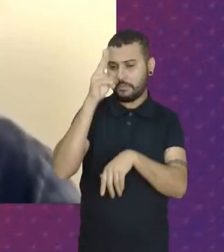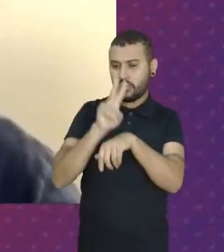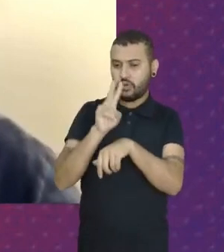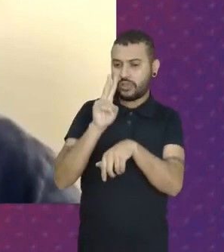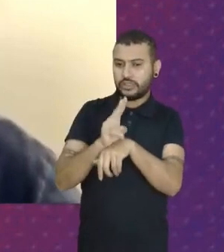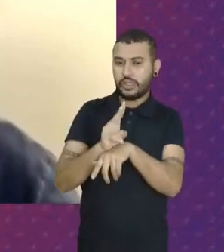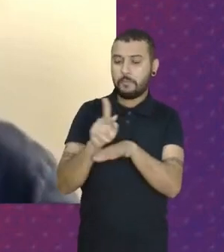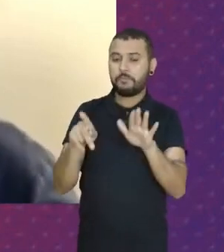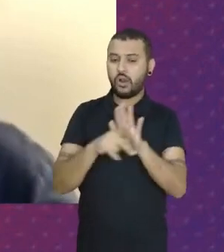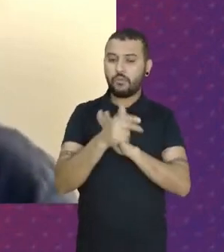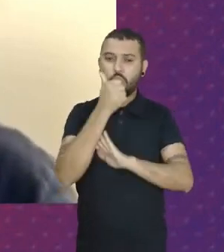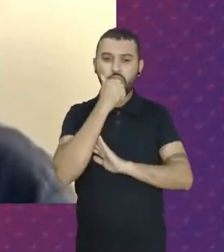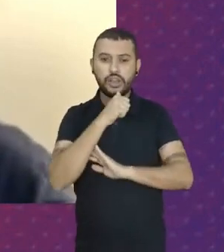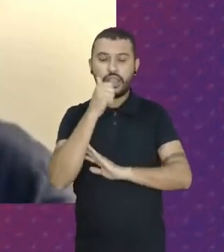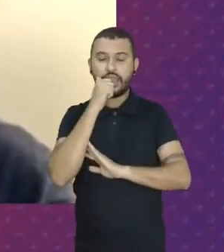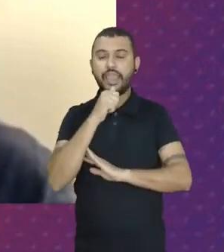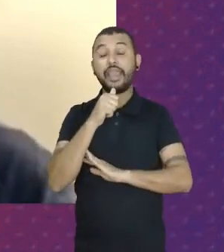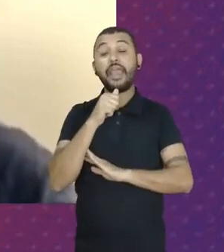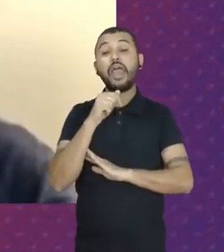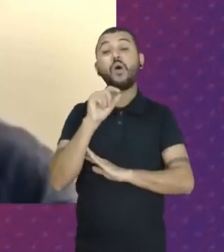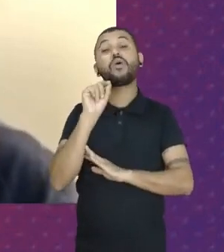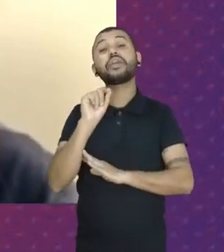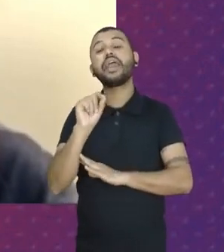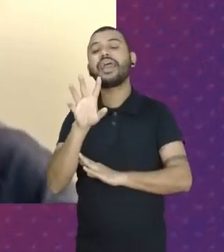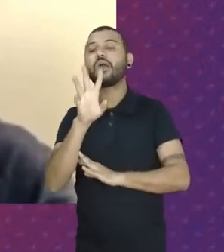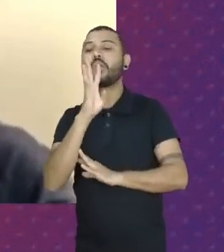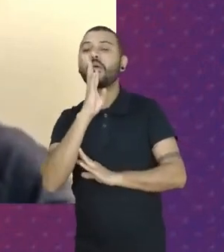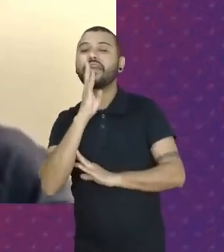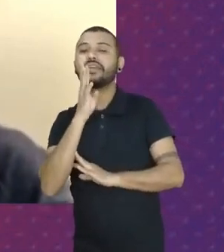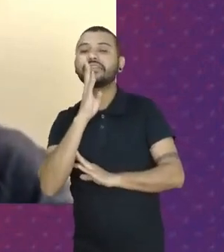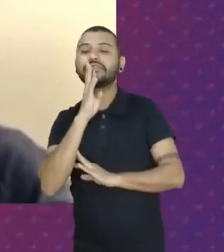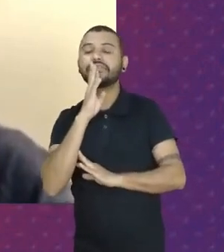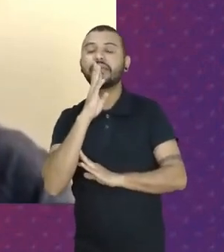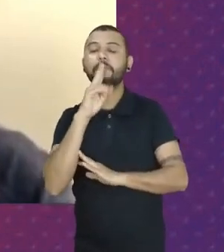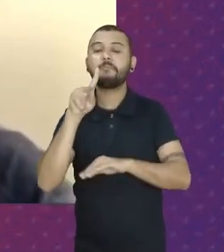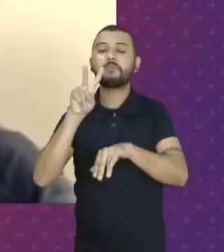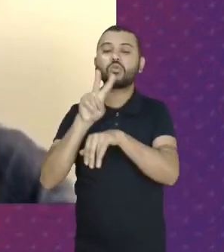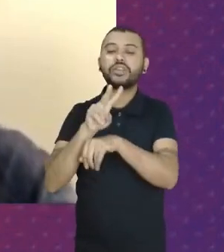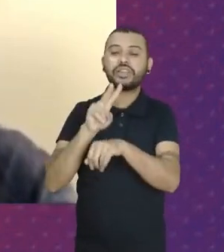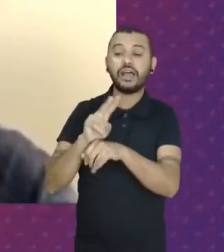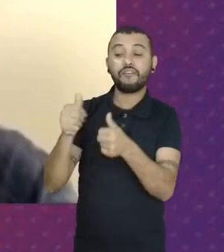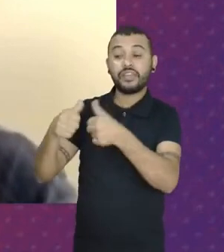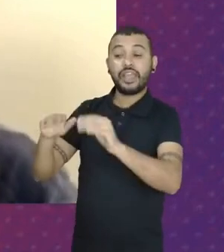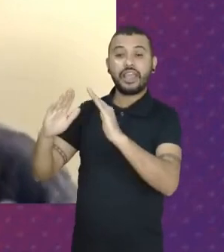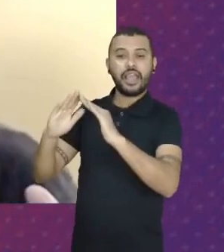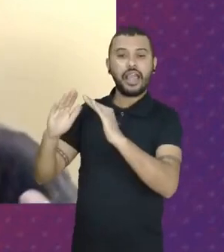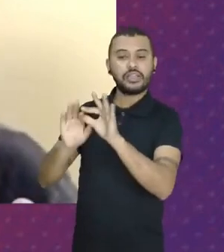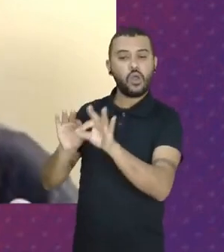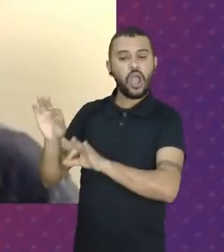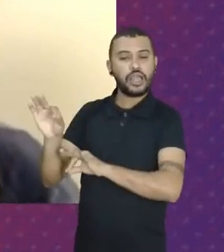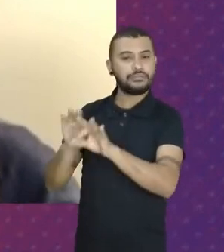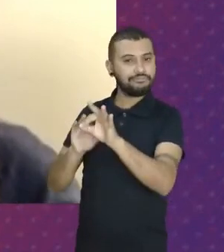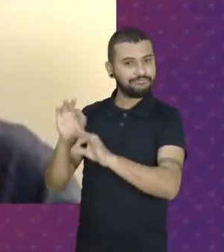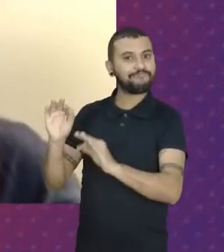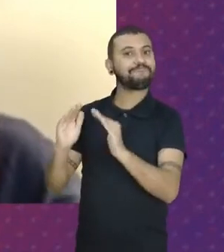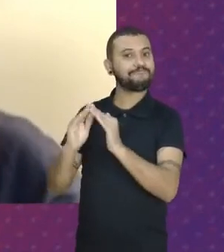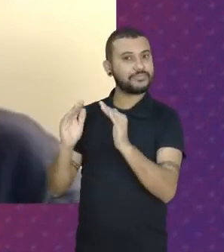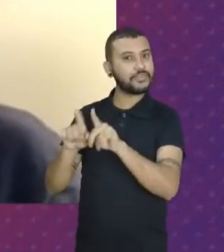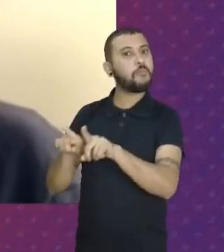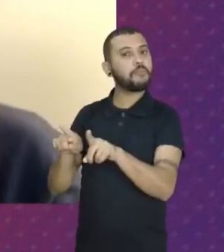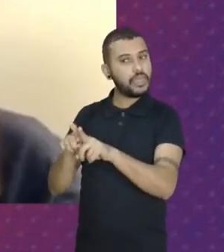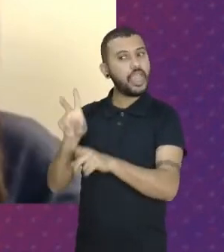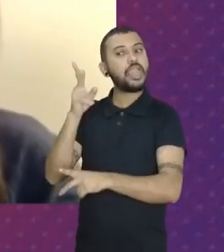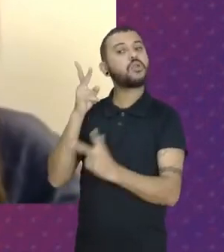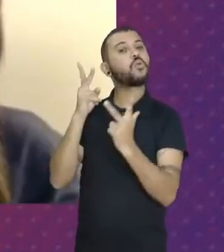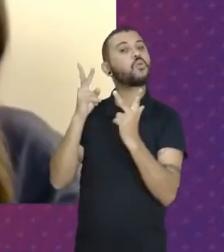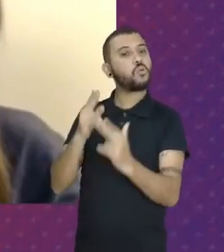do feminismo, que é o reconhecimento do trabalho de cuidados, do trabalho doméstico de cuidados, como trabalho,